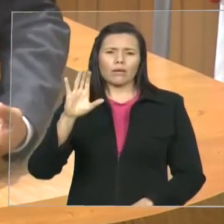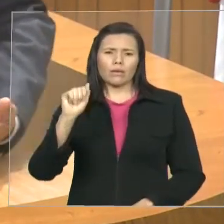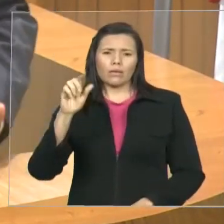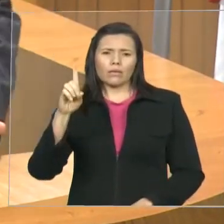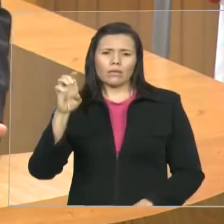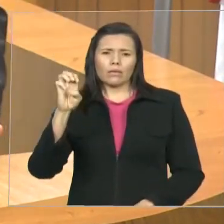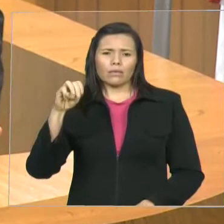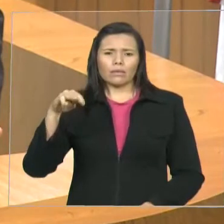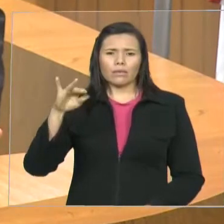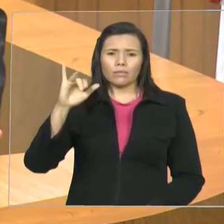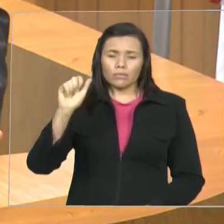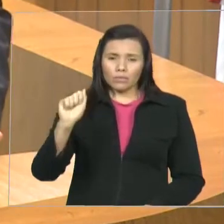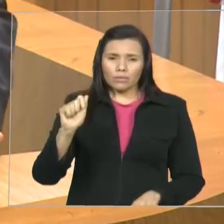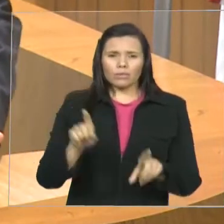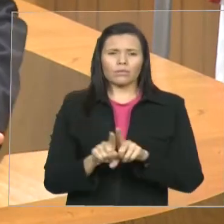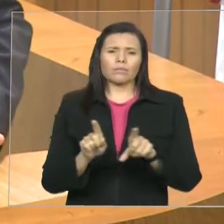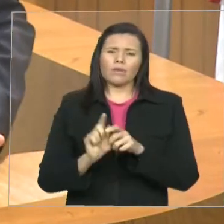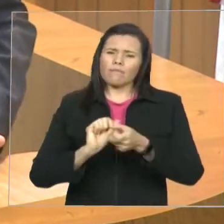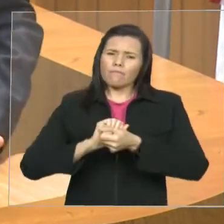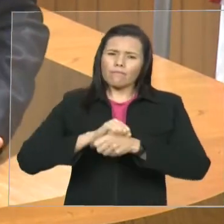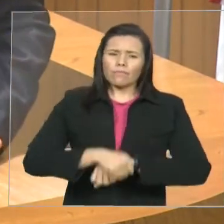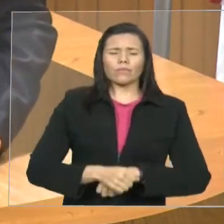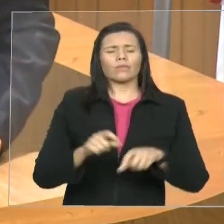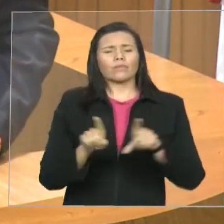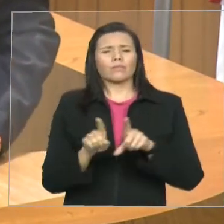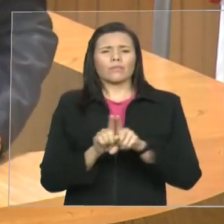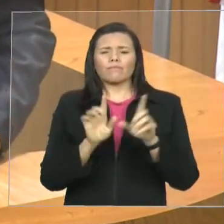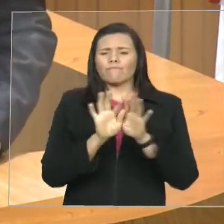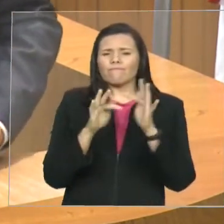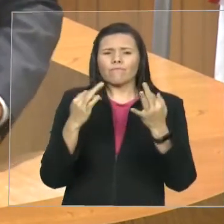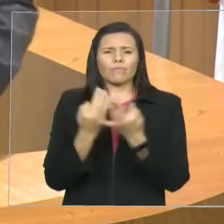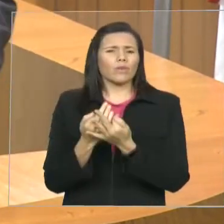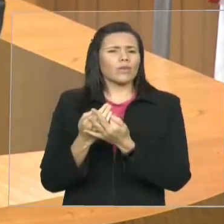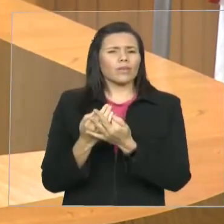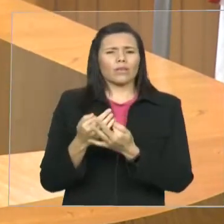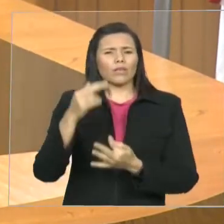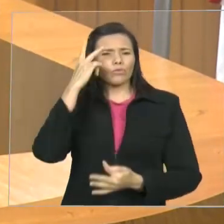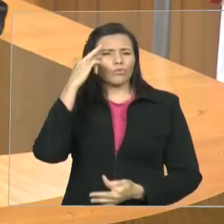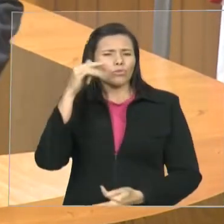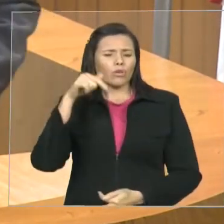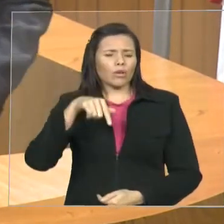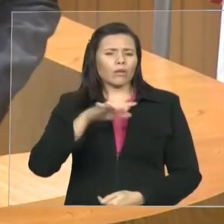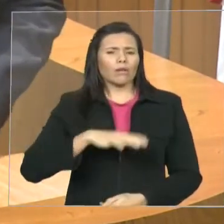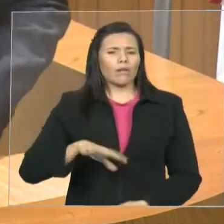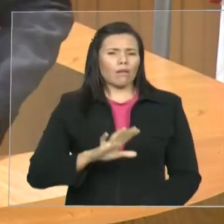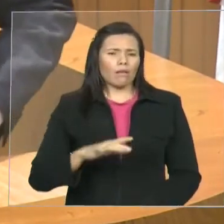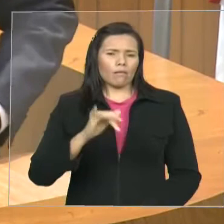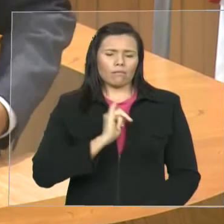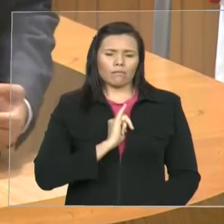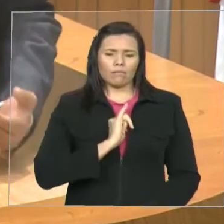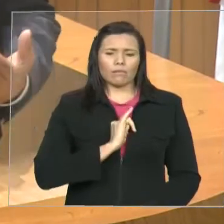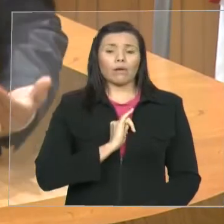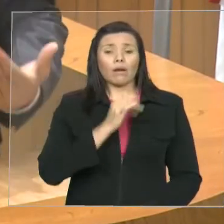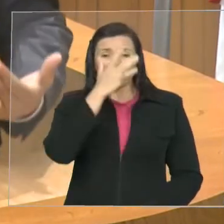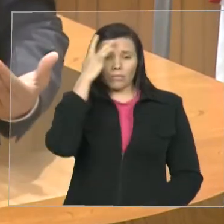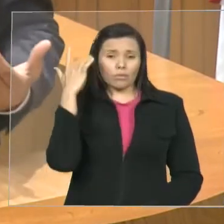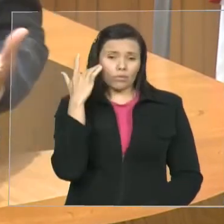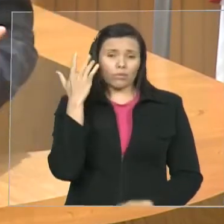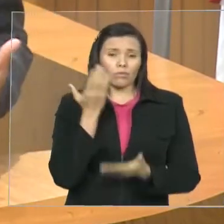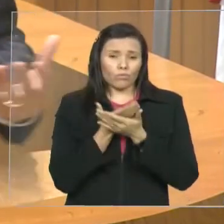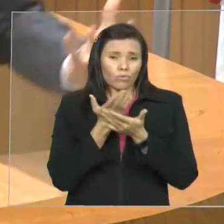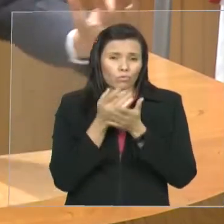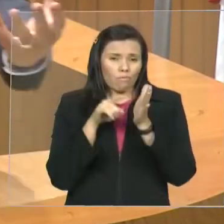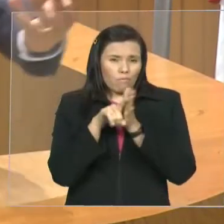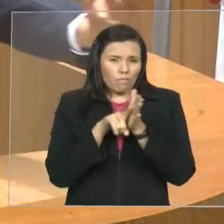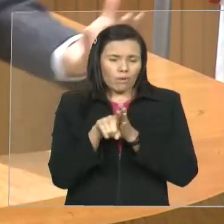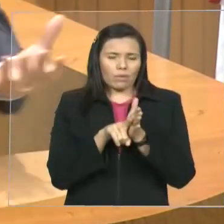universidades, famílias históricas da cidade, os pesquisadores. Nós vamos fazer um